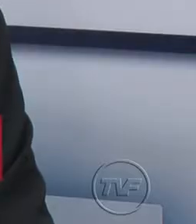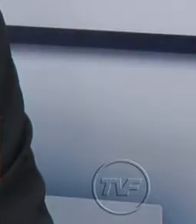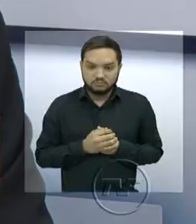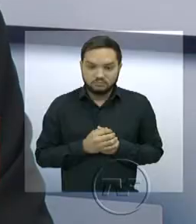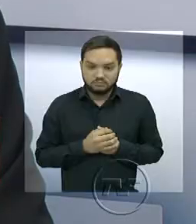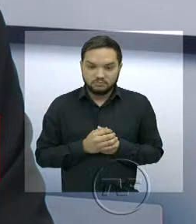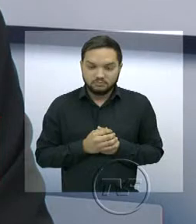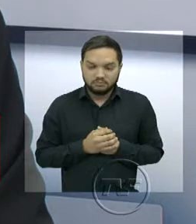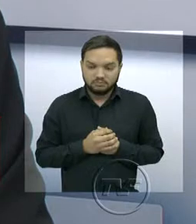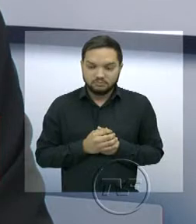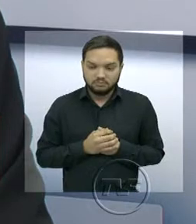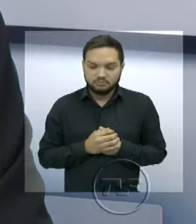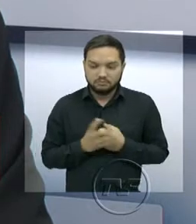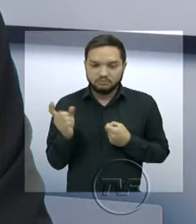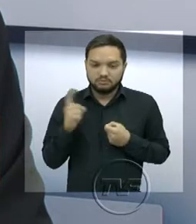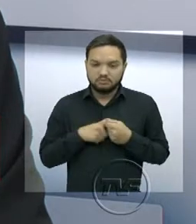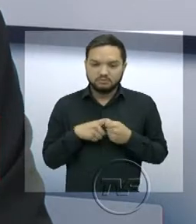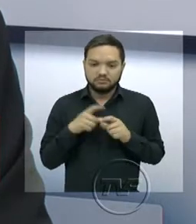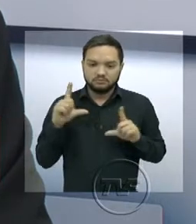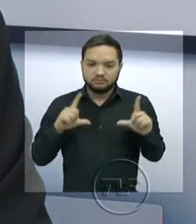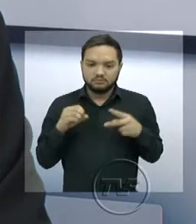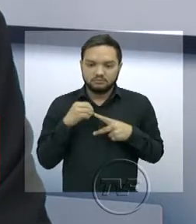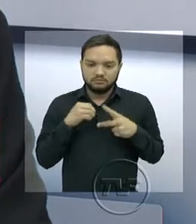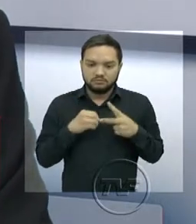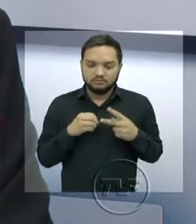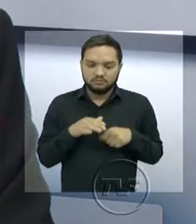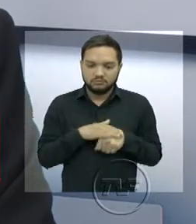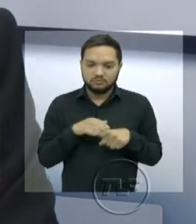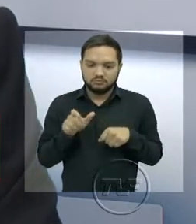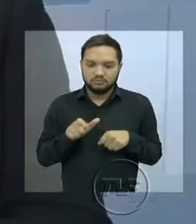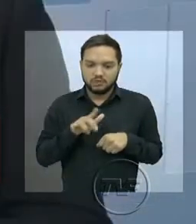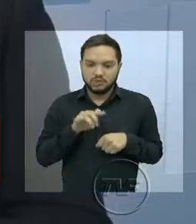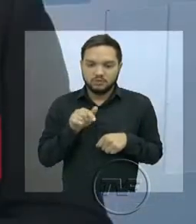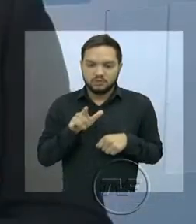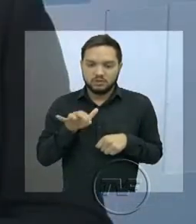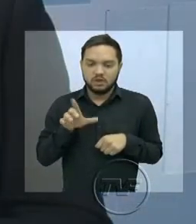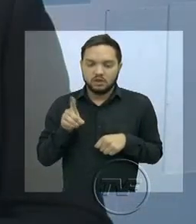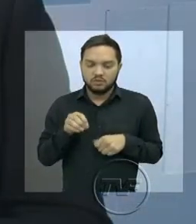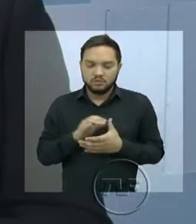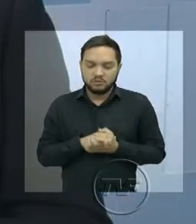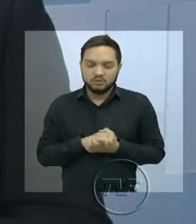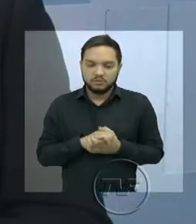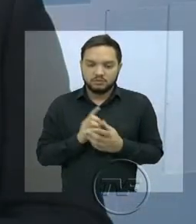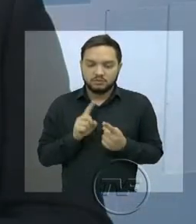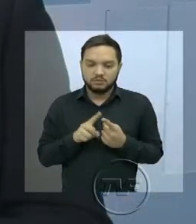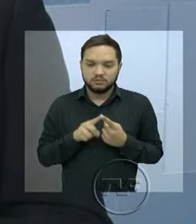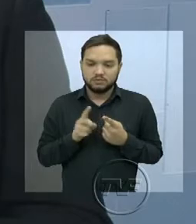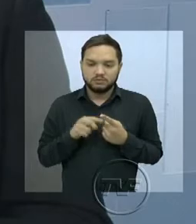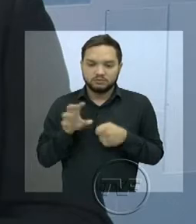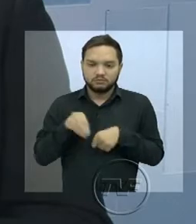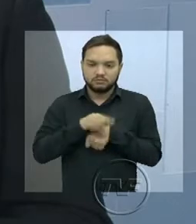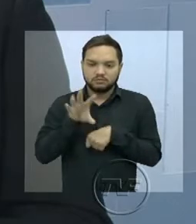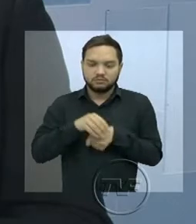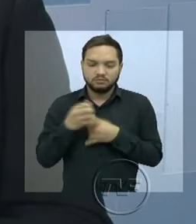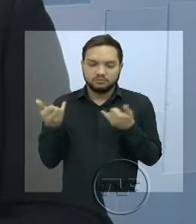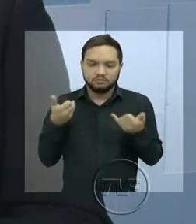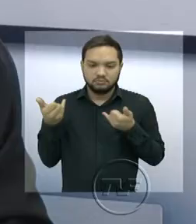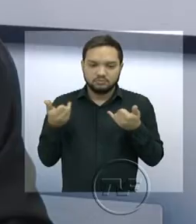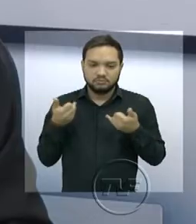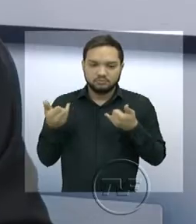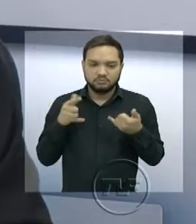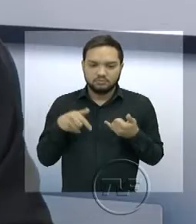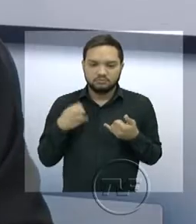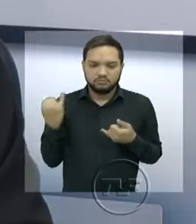De volta com o programa Pela Ordem, conversando com o consultor político Luiz Cláudio Ferreira Barbosa e também trazendo informações que